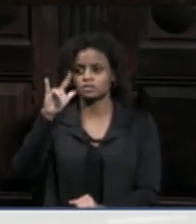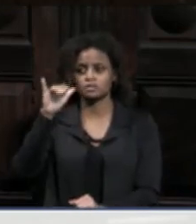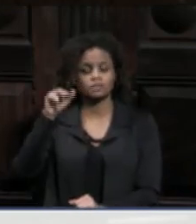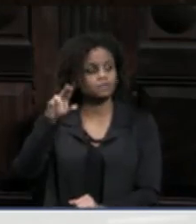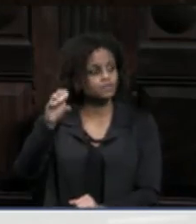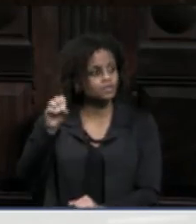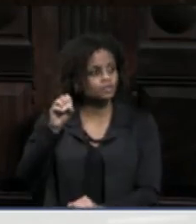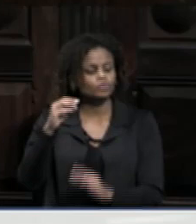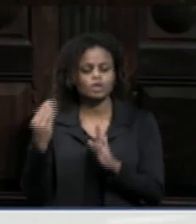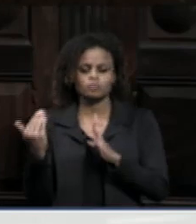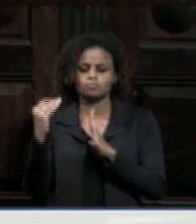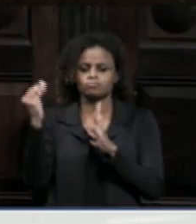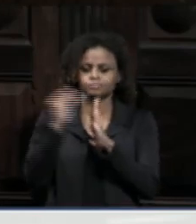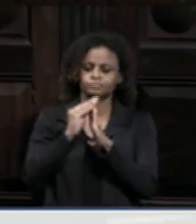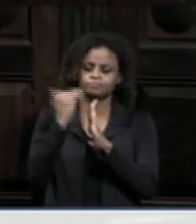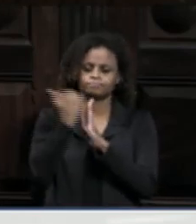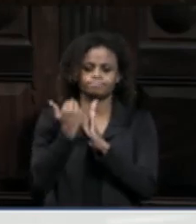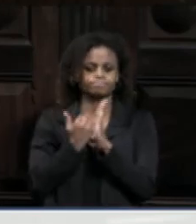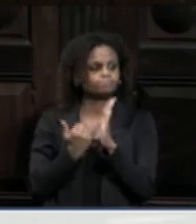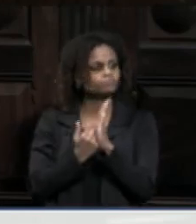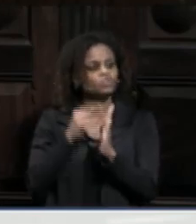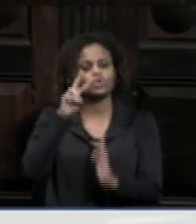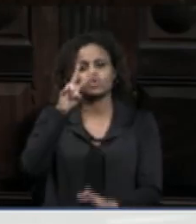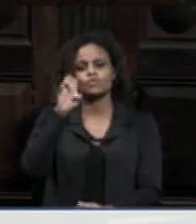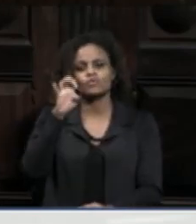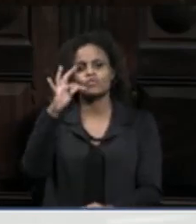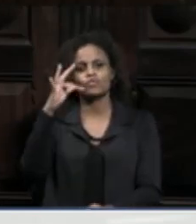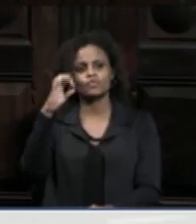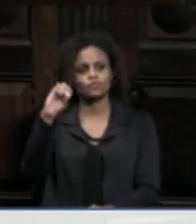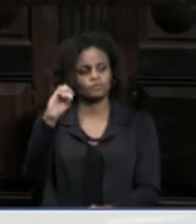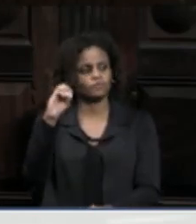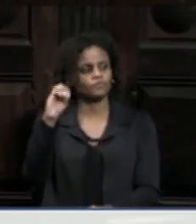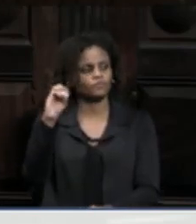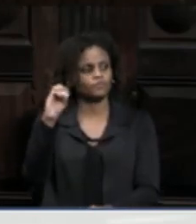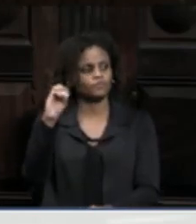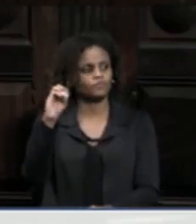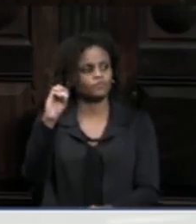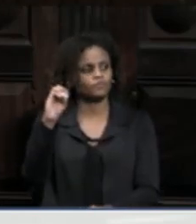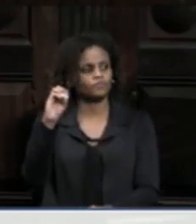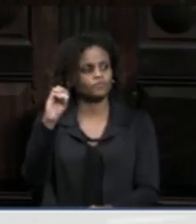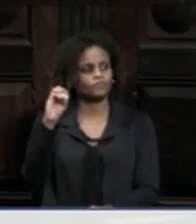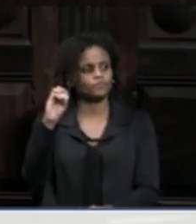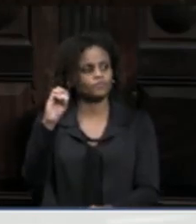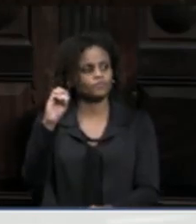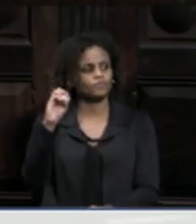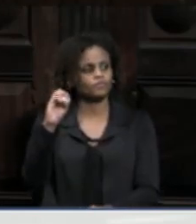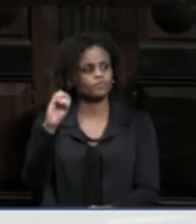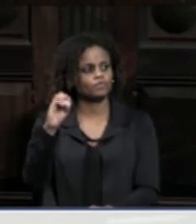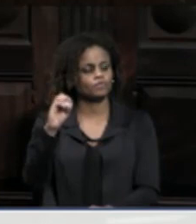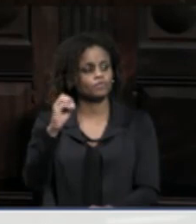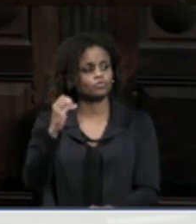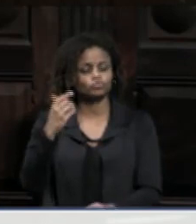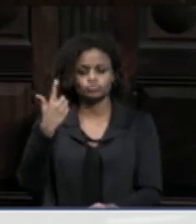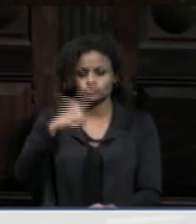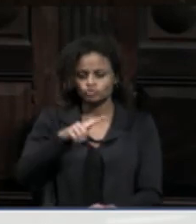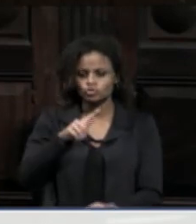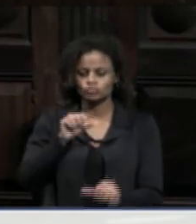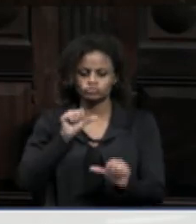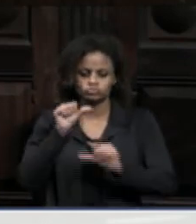botou na pauta o veto à reposição salarial de 5